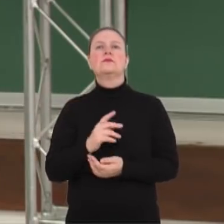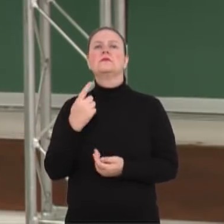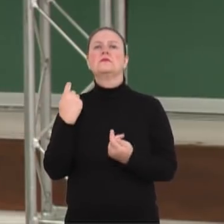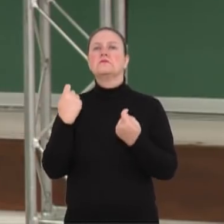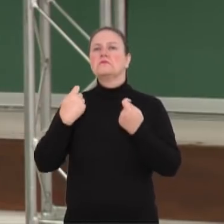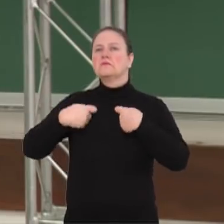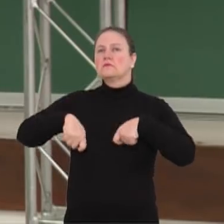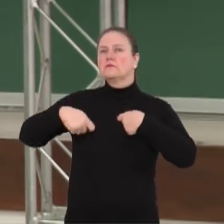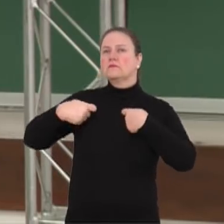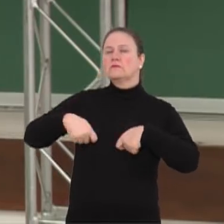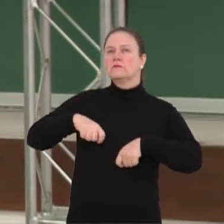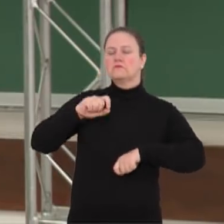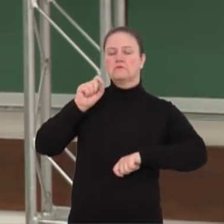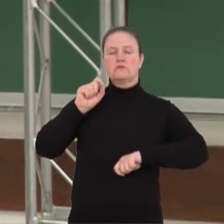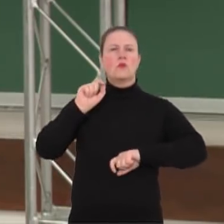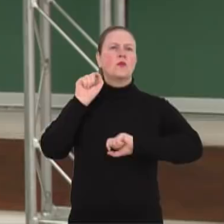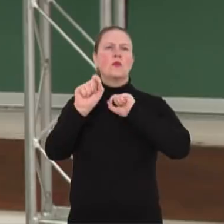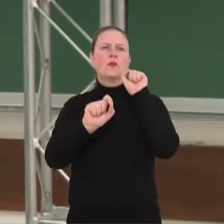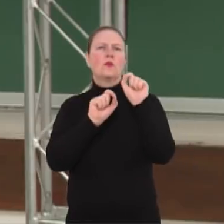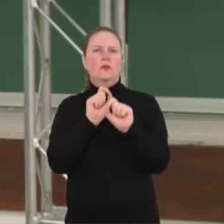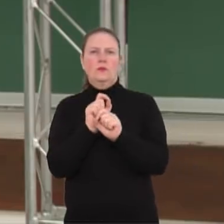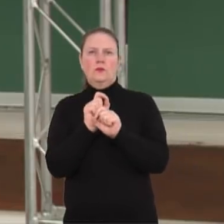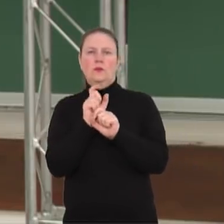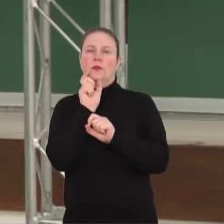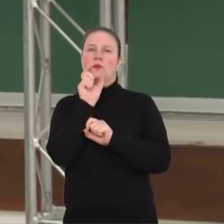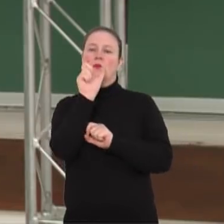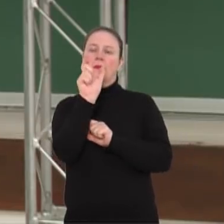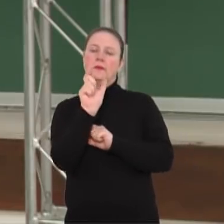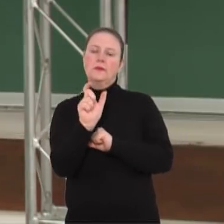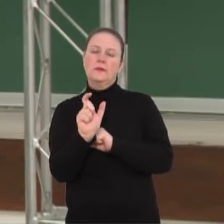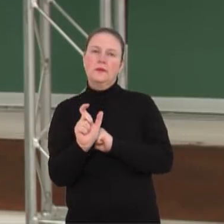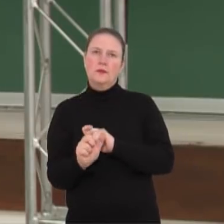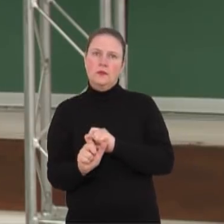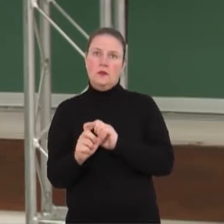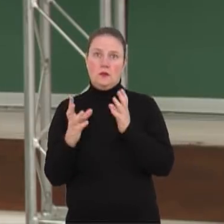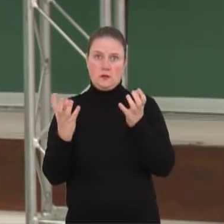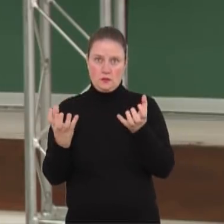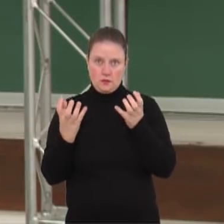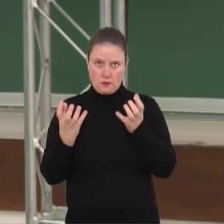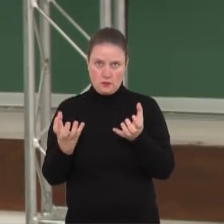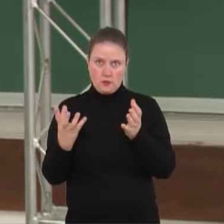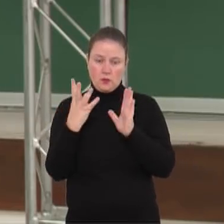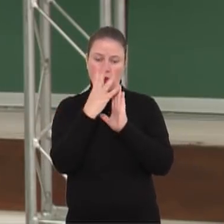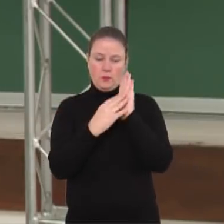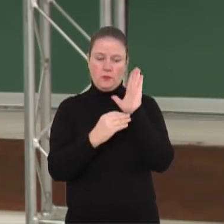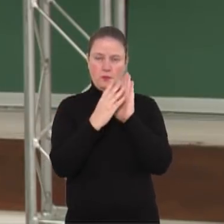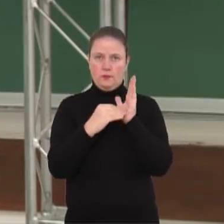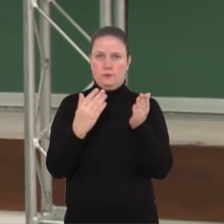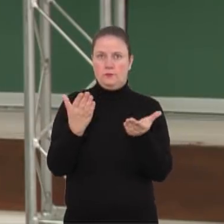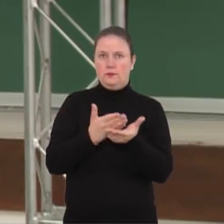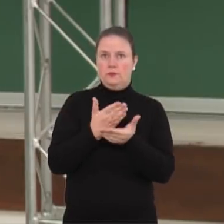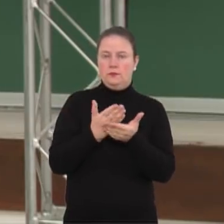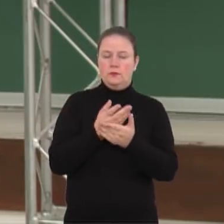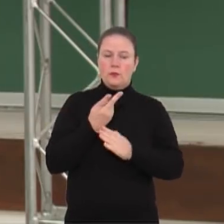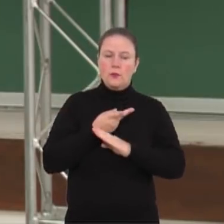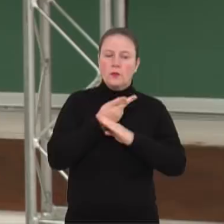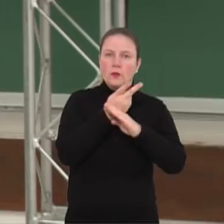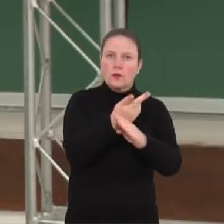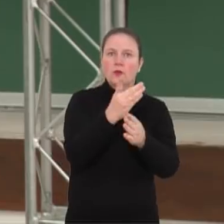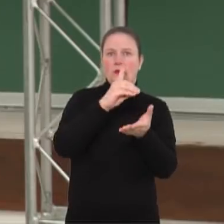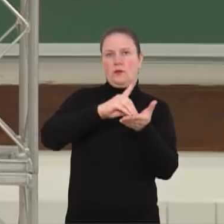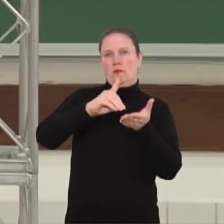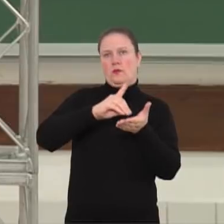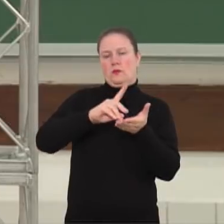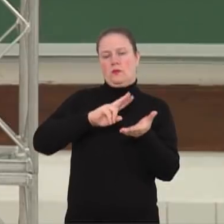vai precisar? Então, essas palavrinhas agora, eu quero que você copie no seu caderno e procure no dicionário a tradução.